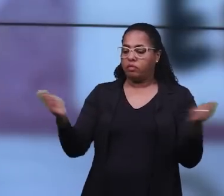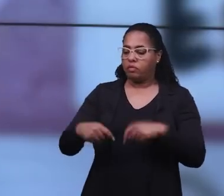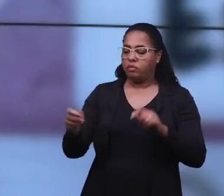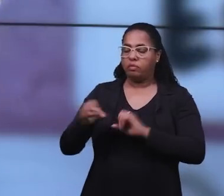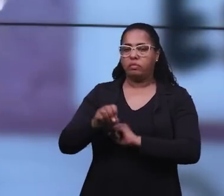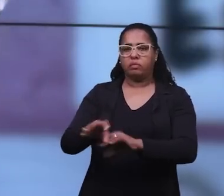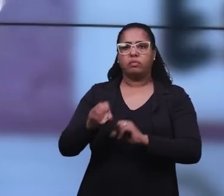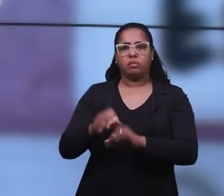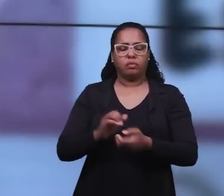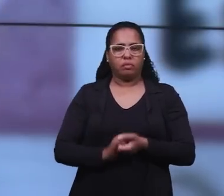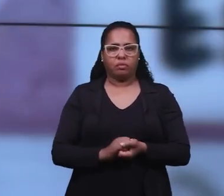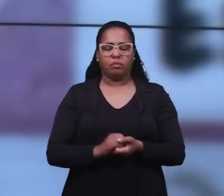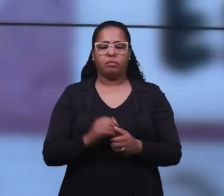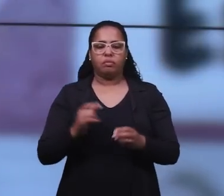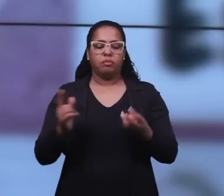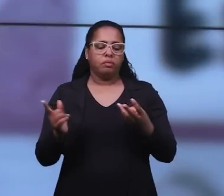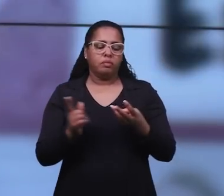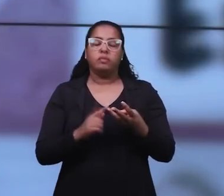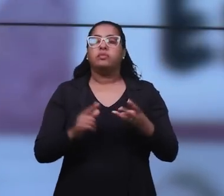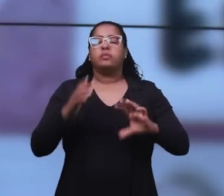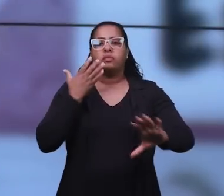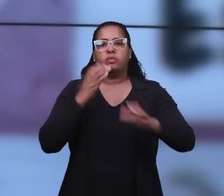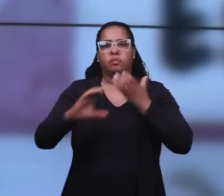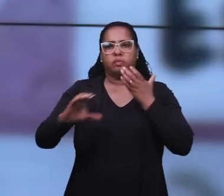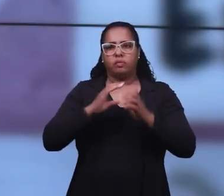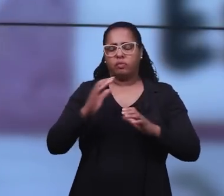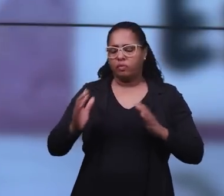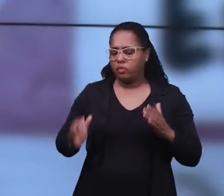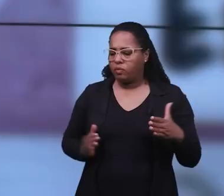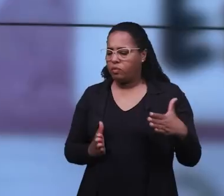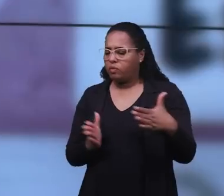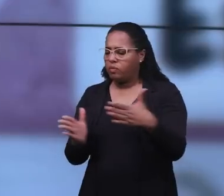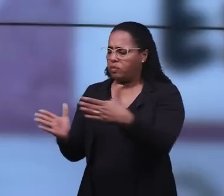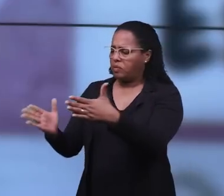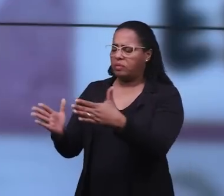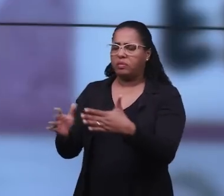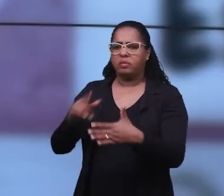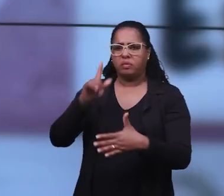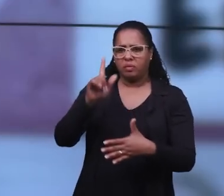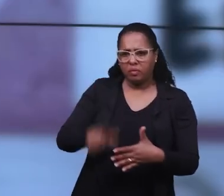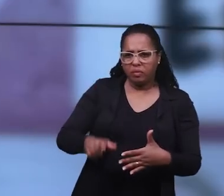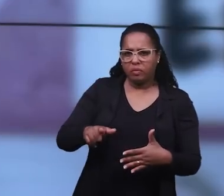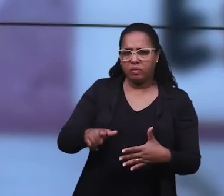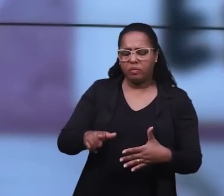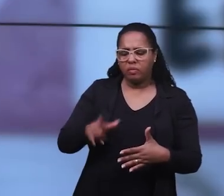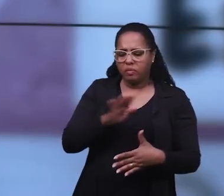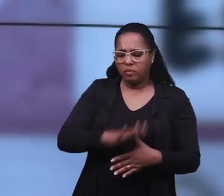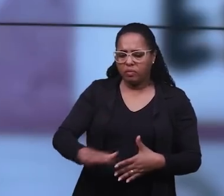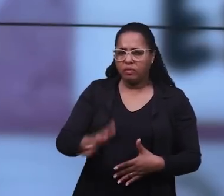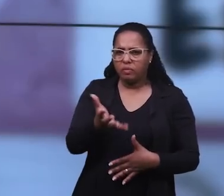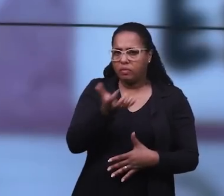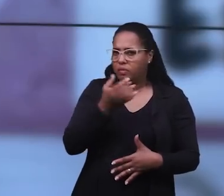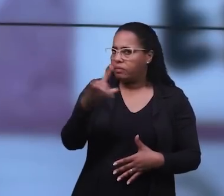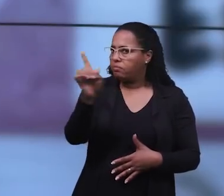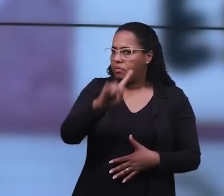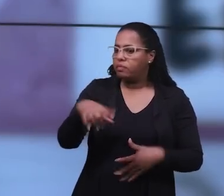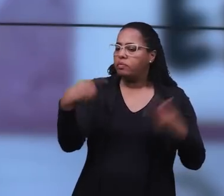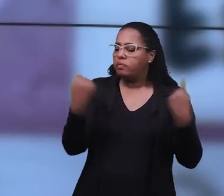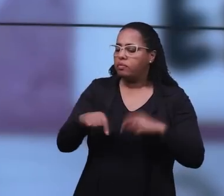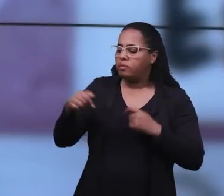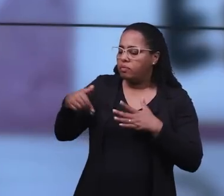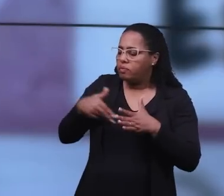ensinar. Comunicação. O caminho não é o que a criança quer, é o que ela deve